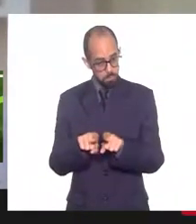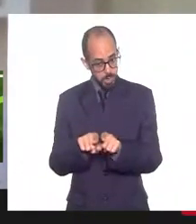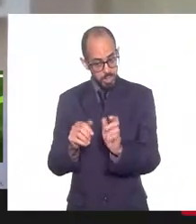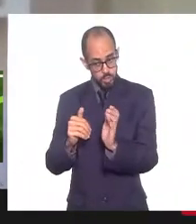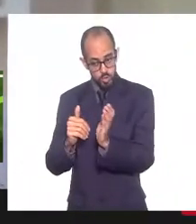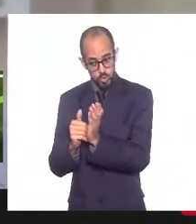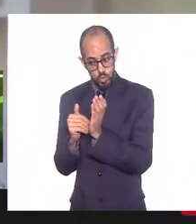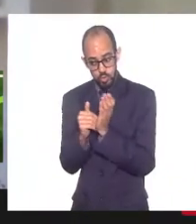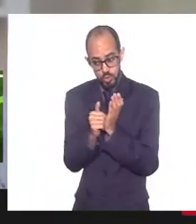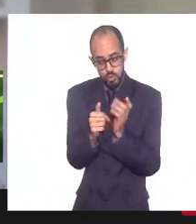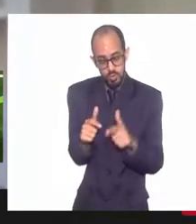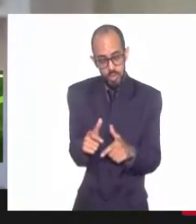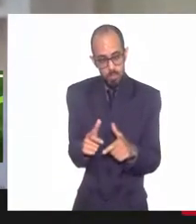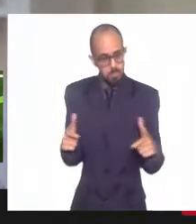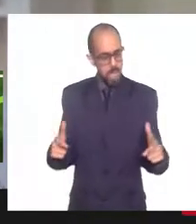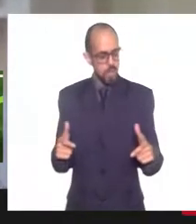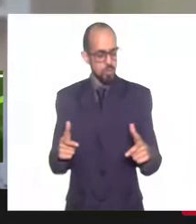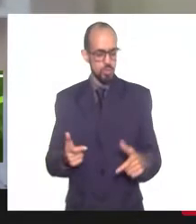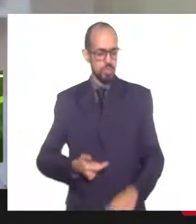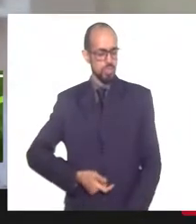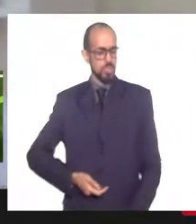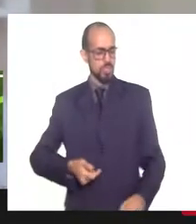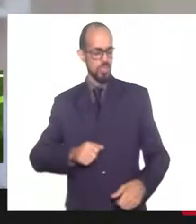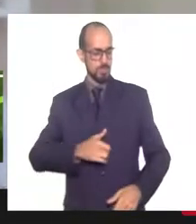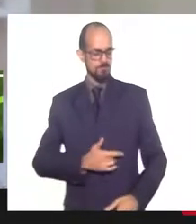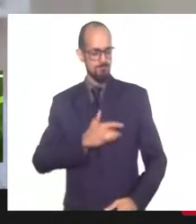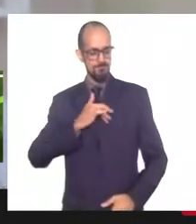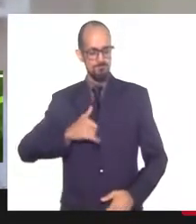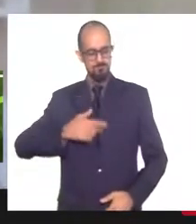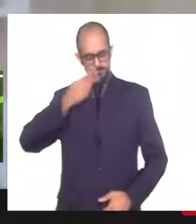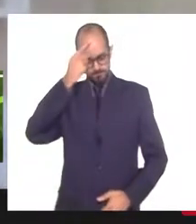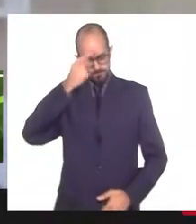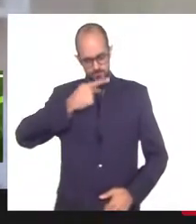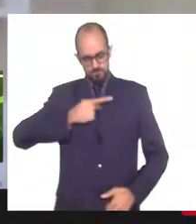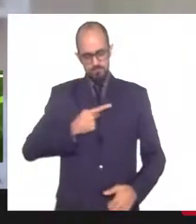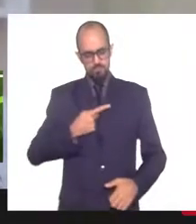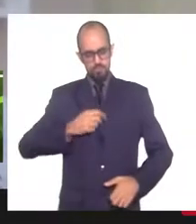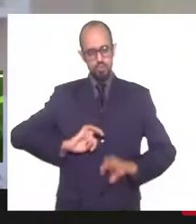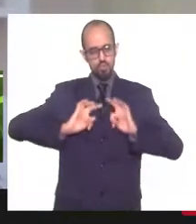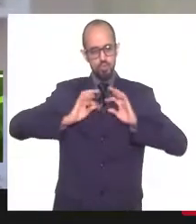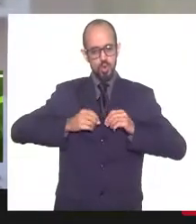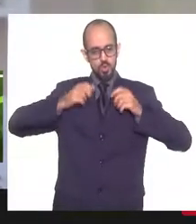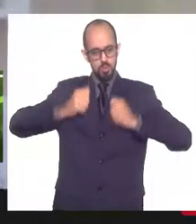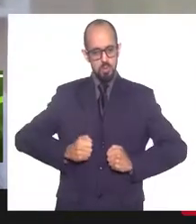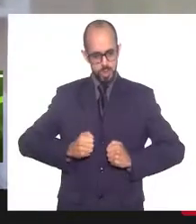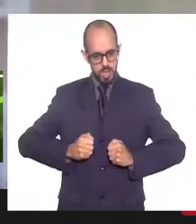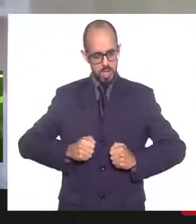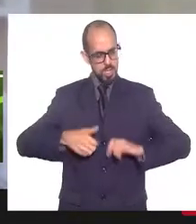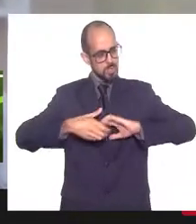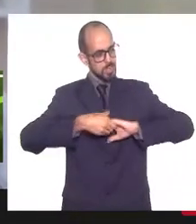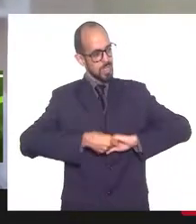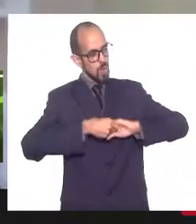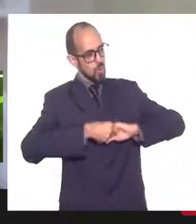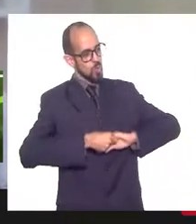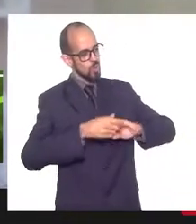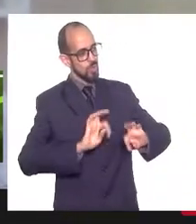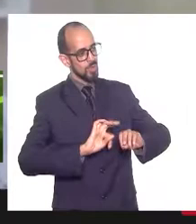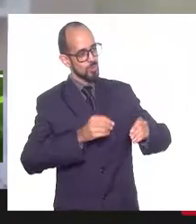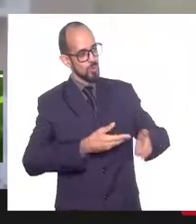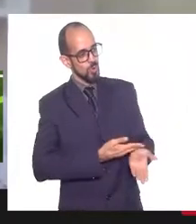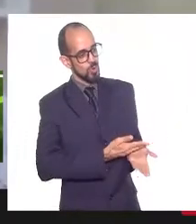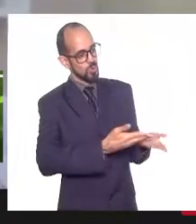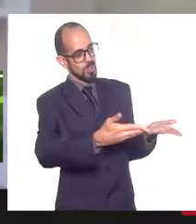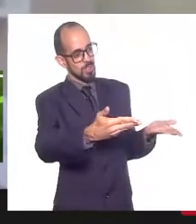à grande maioria arrogante de seu efêmero poder. Saúdo a cada um dos presentes, mas